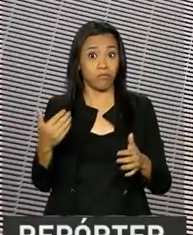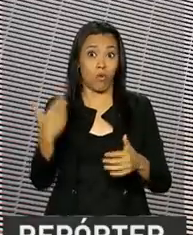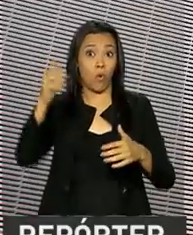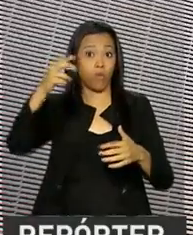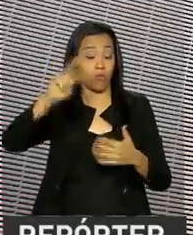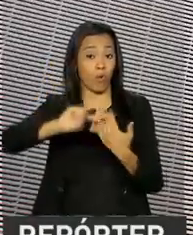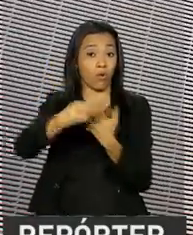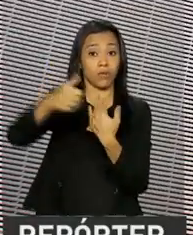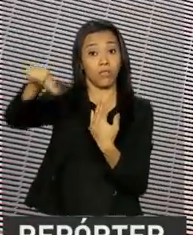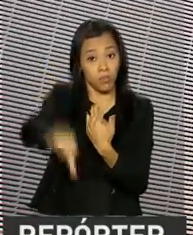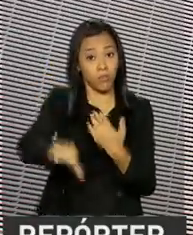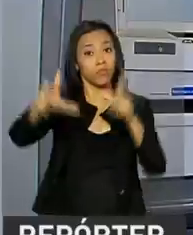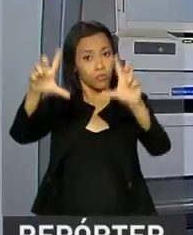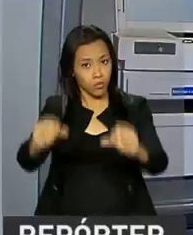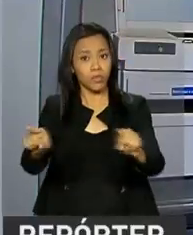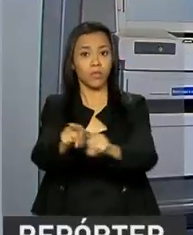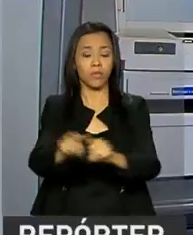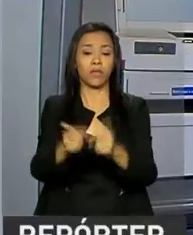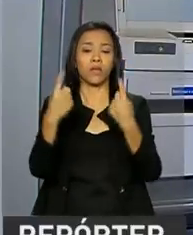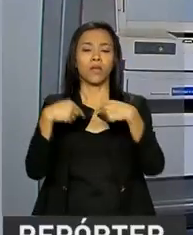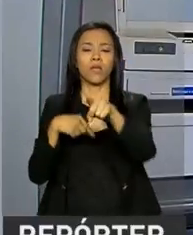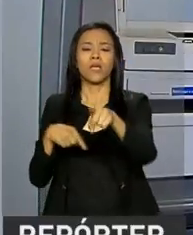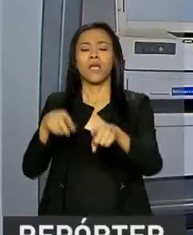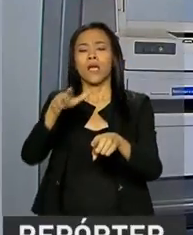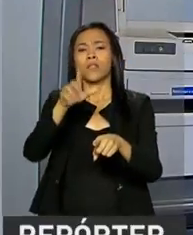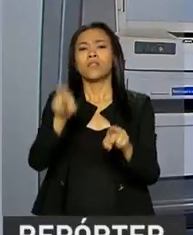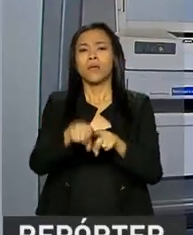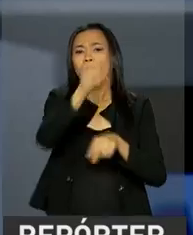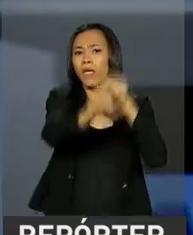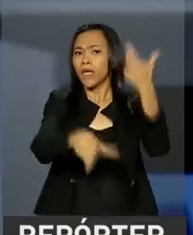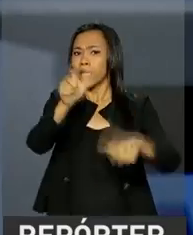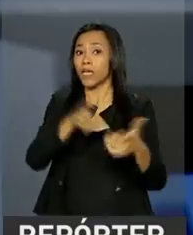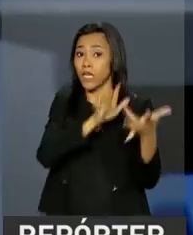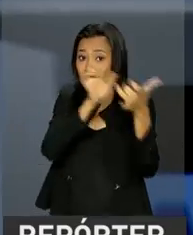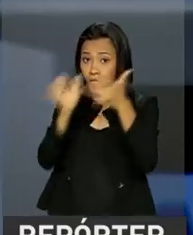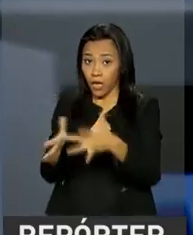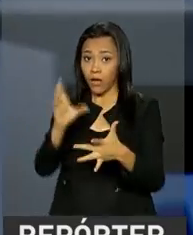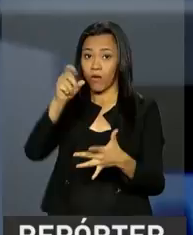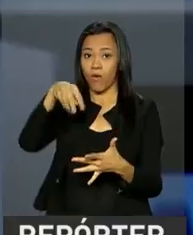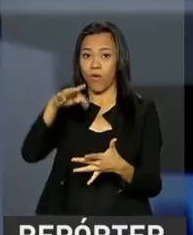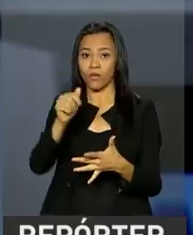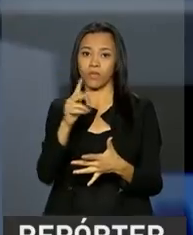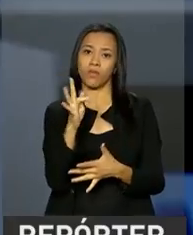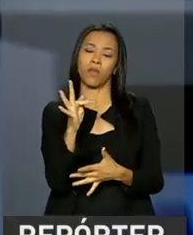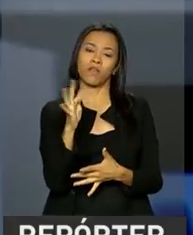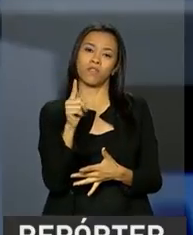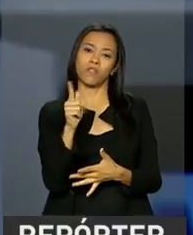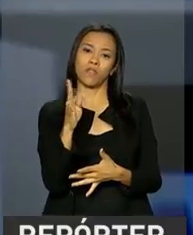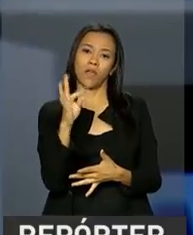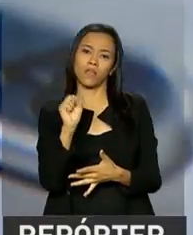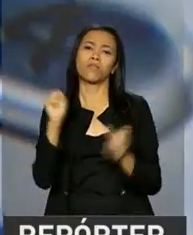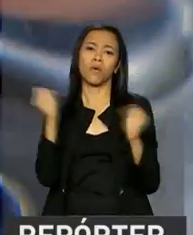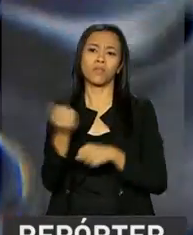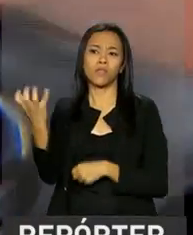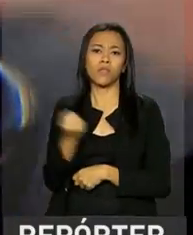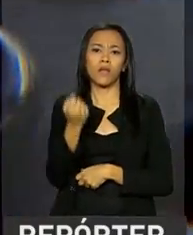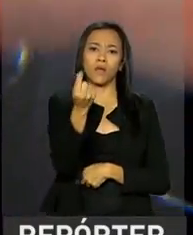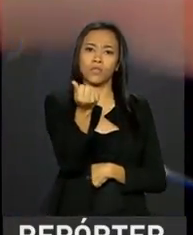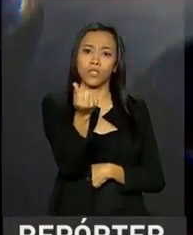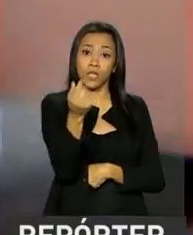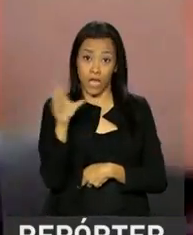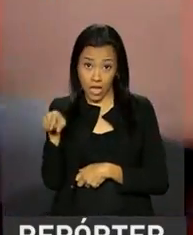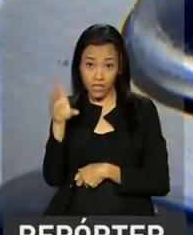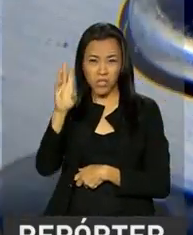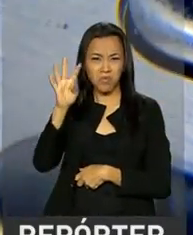outra medida vai permitir que trabalhadores com contas inativas junto à fgts possam sacar os recursos contra as nativas